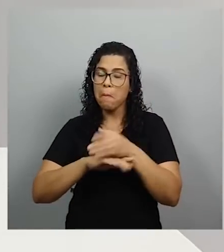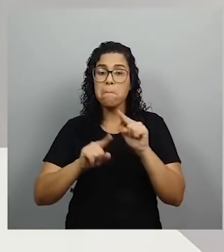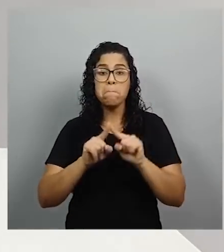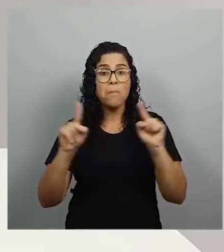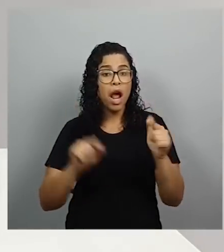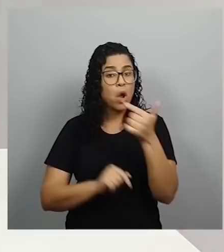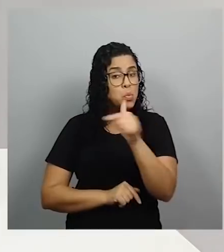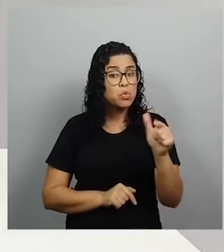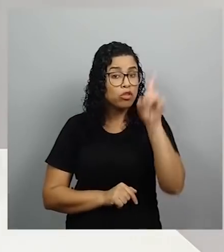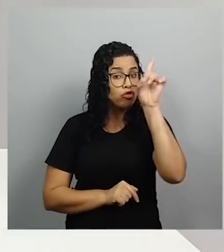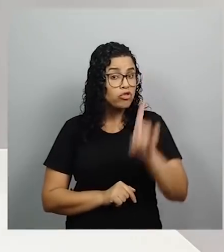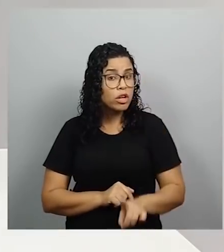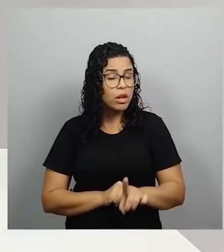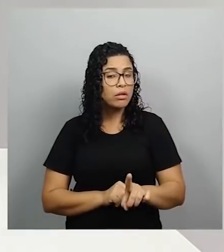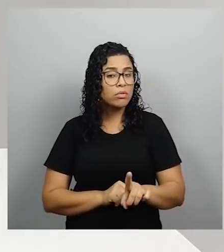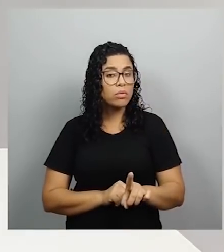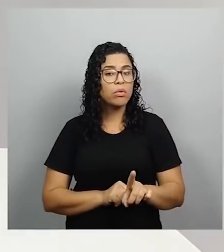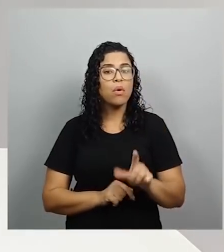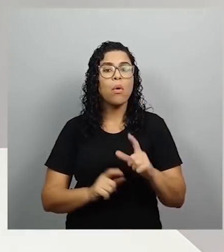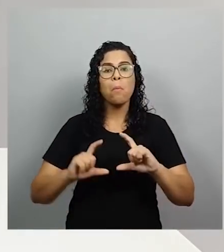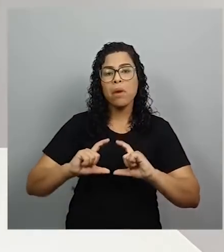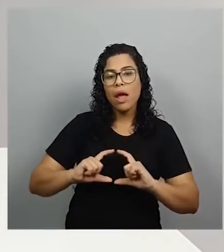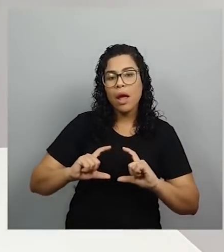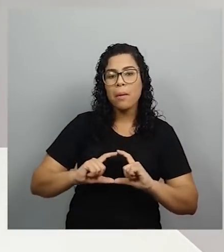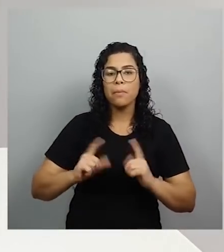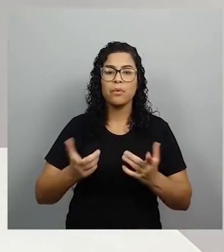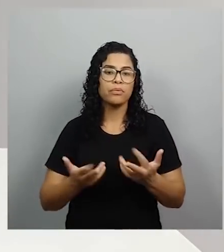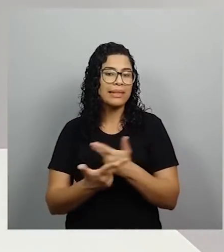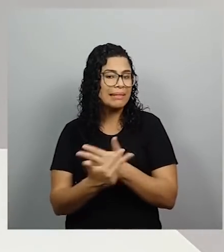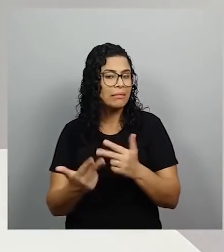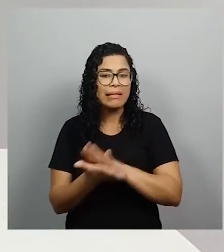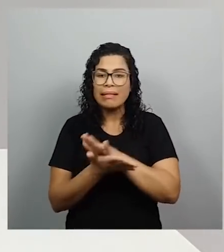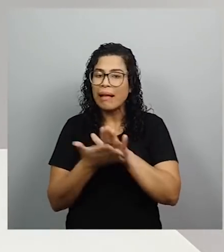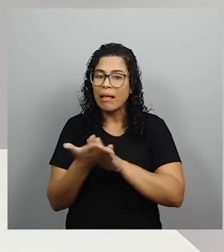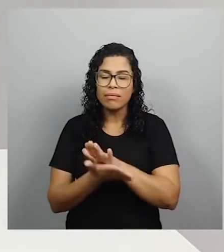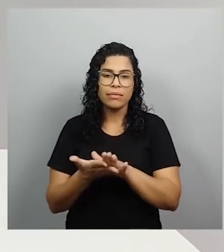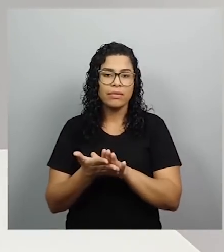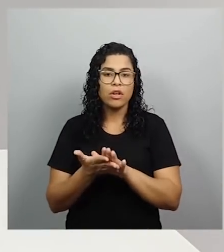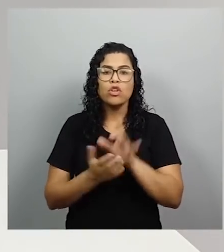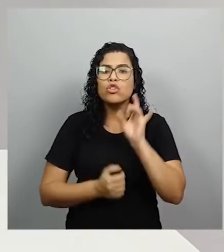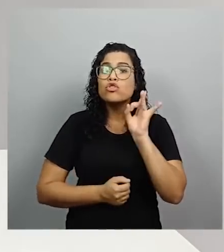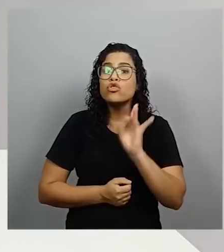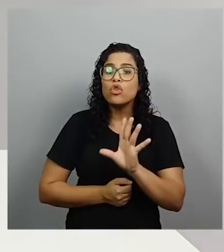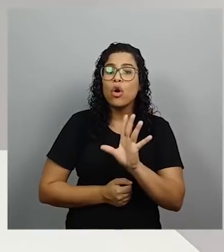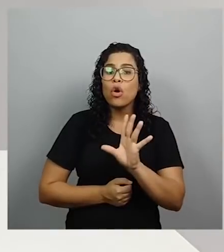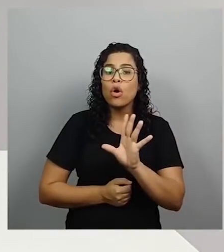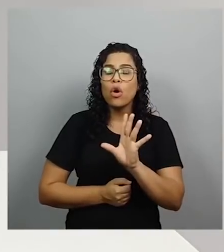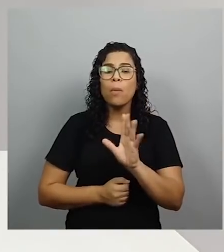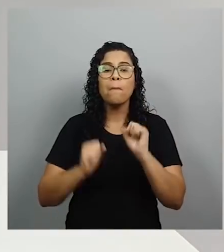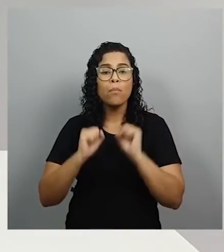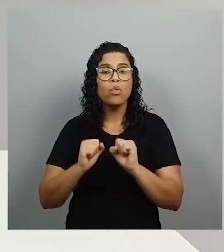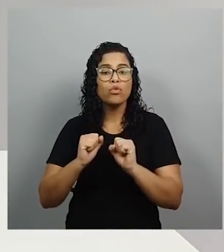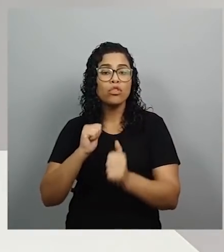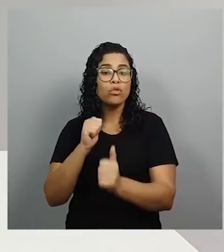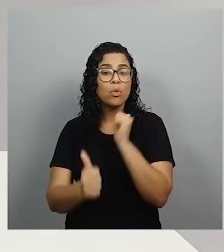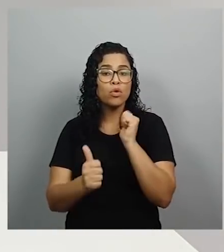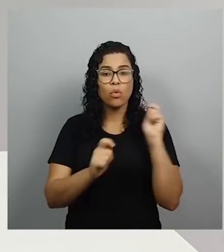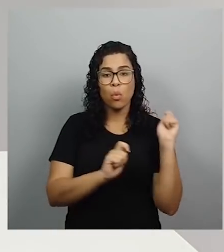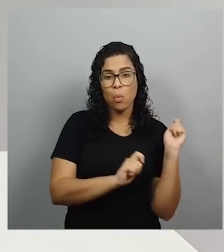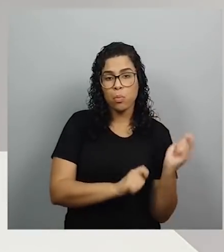sem direito à premiação, nas provas de golfe e tênis, pois eram considerados esportes belos e que não